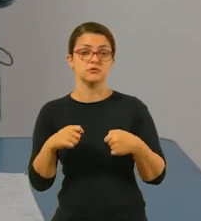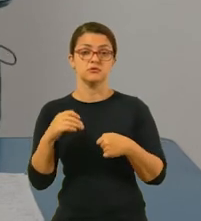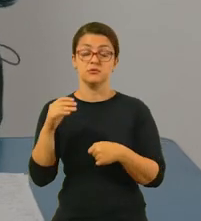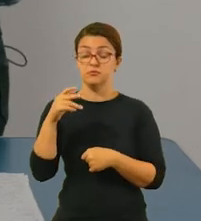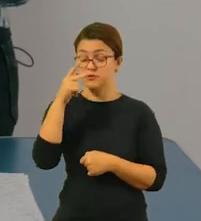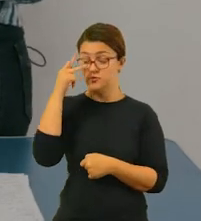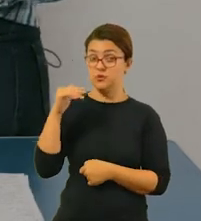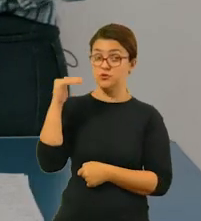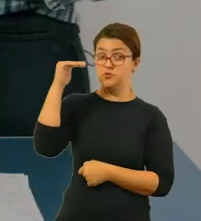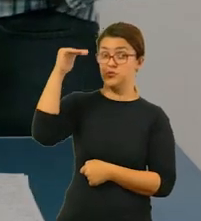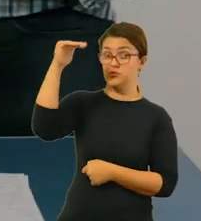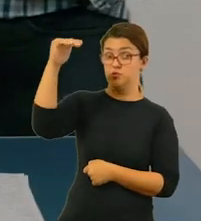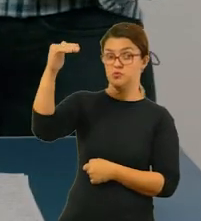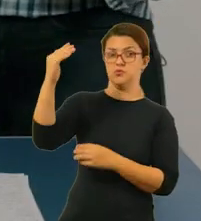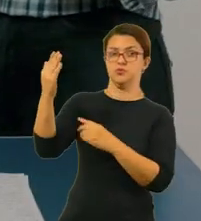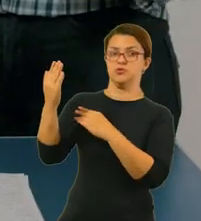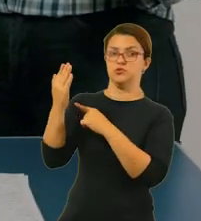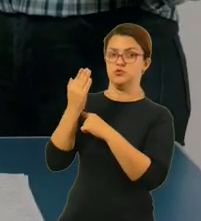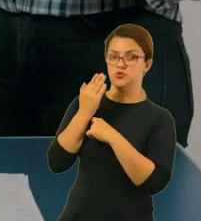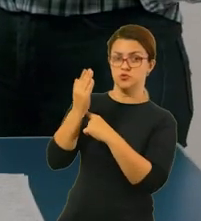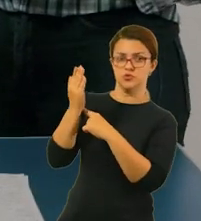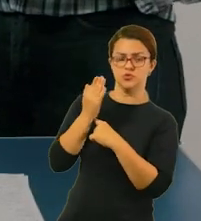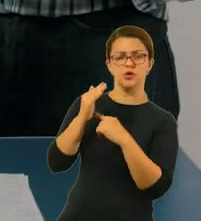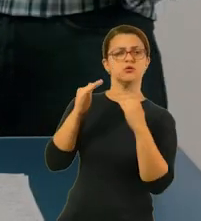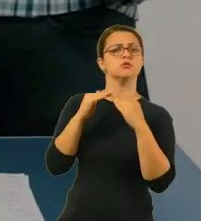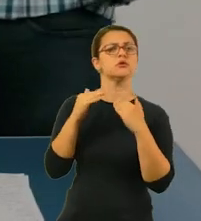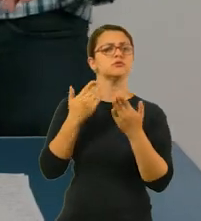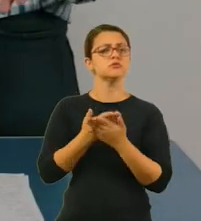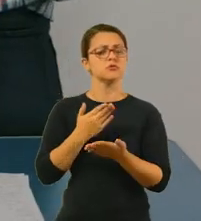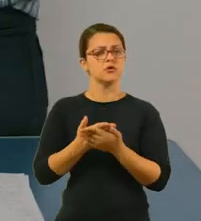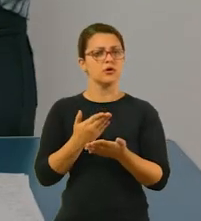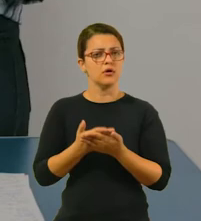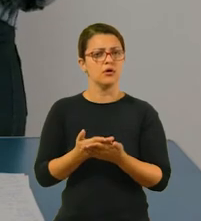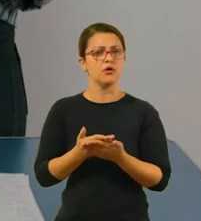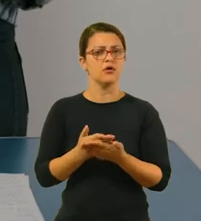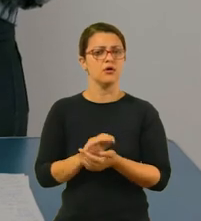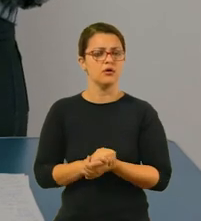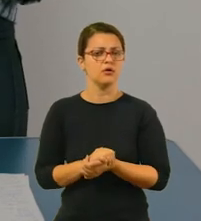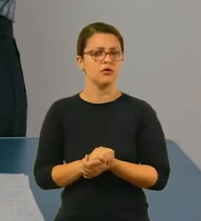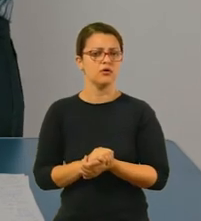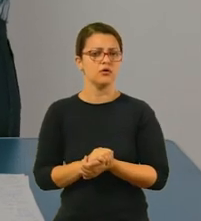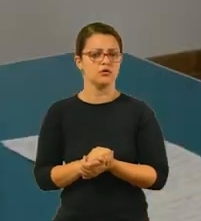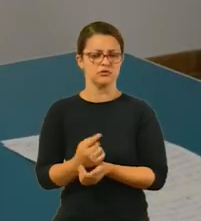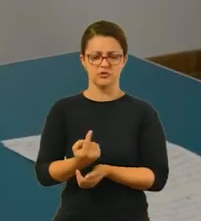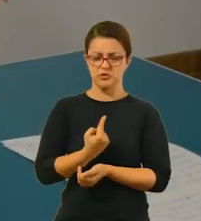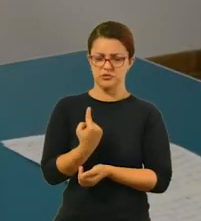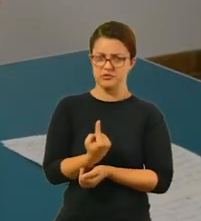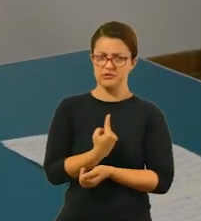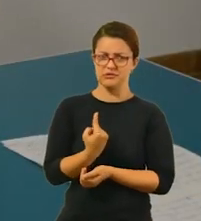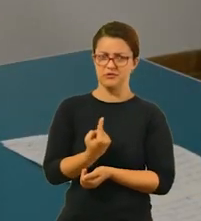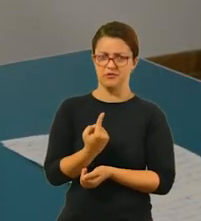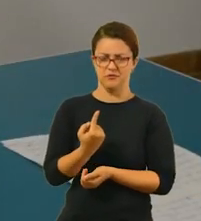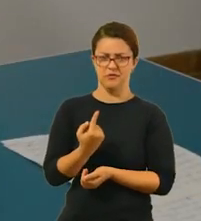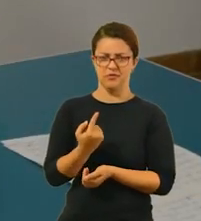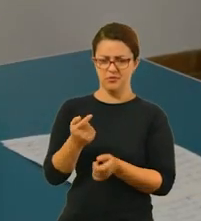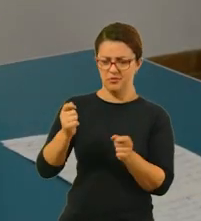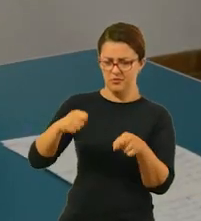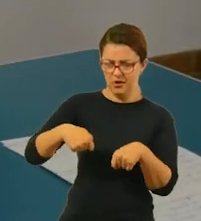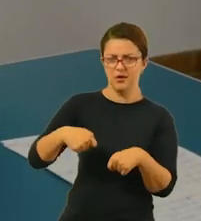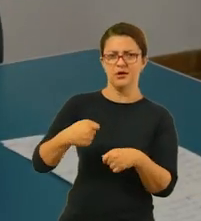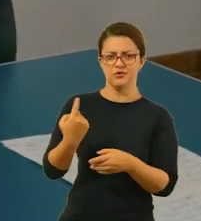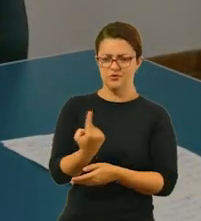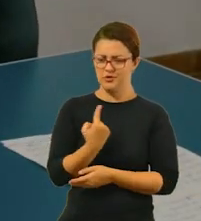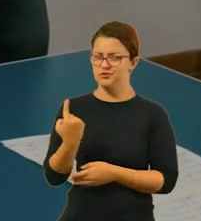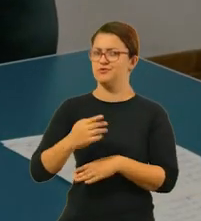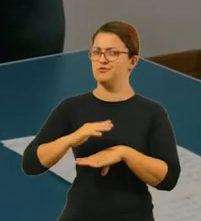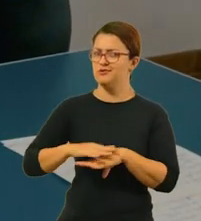bom? E na escola, você realiza alguma atividade ou ação sozinho? Você com certeza realiza algumas atividades sozinho na